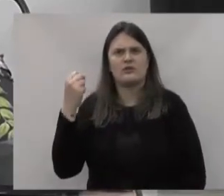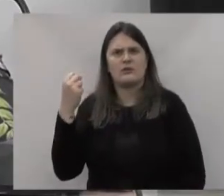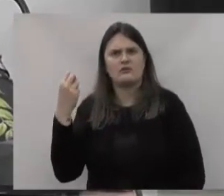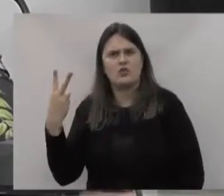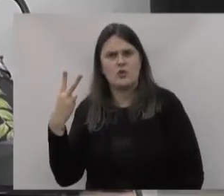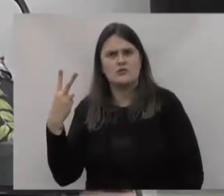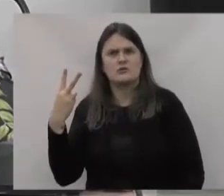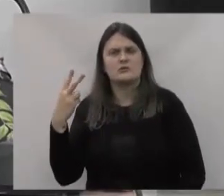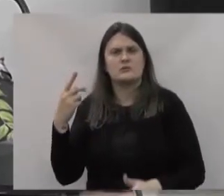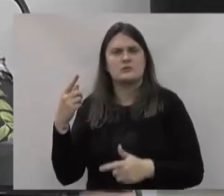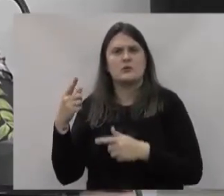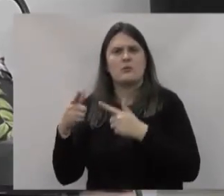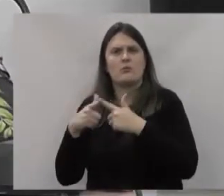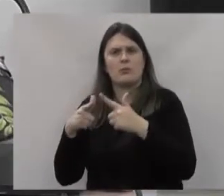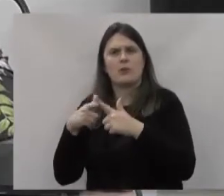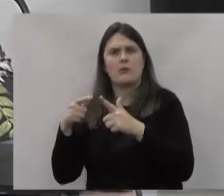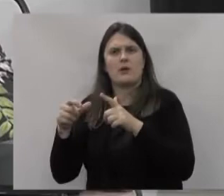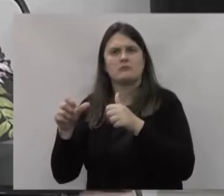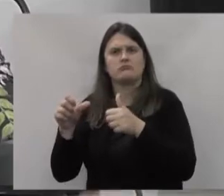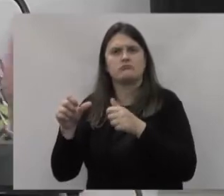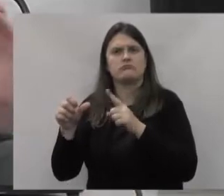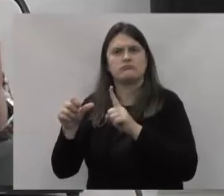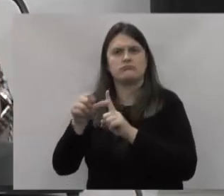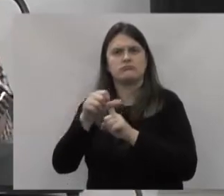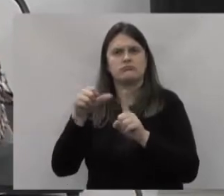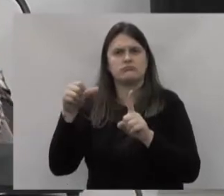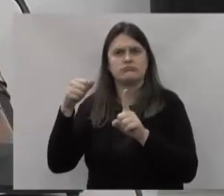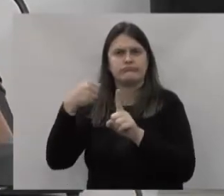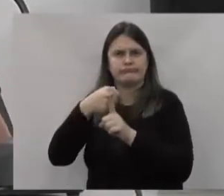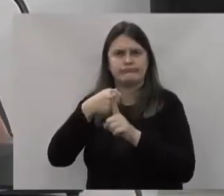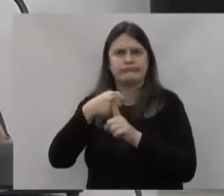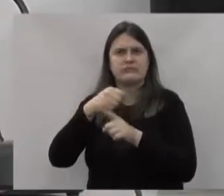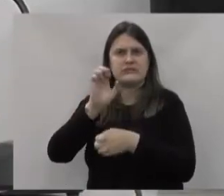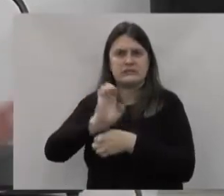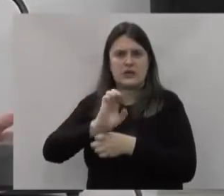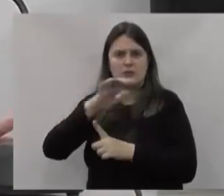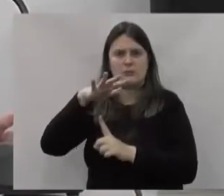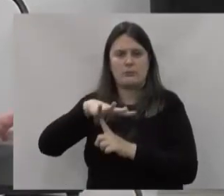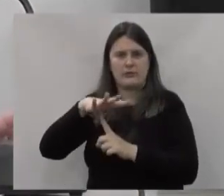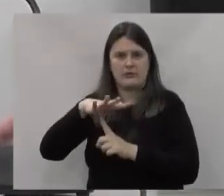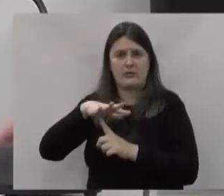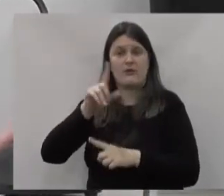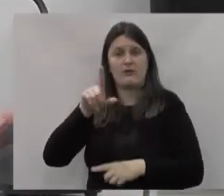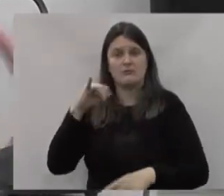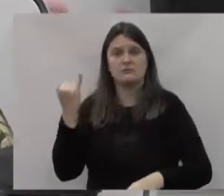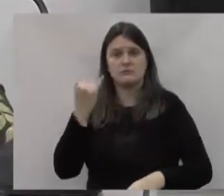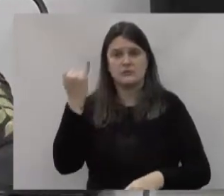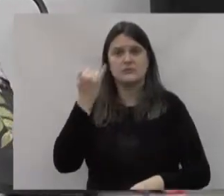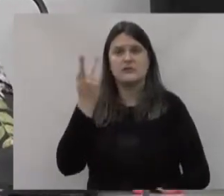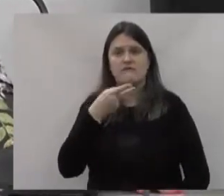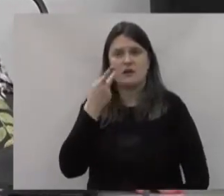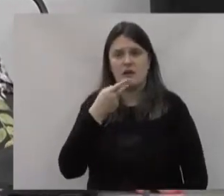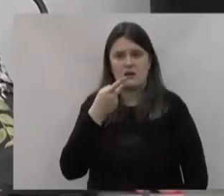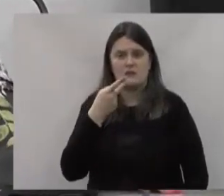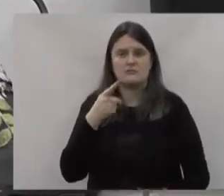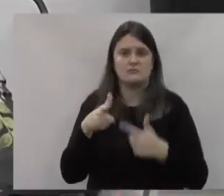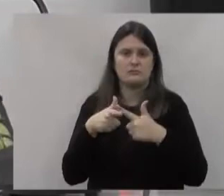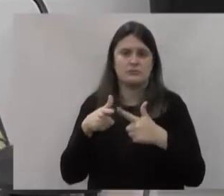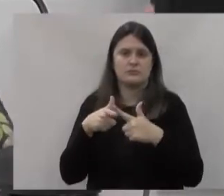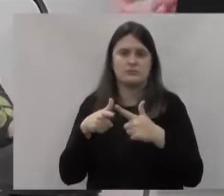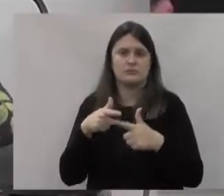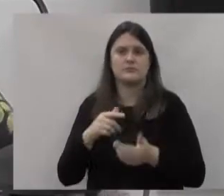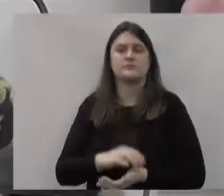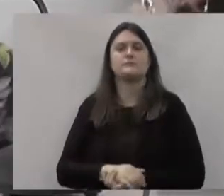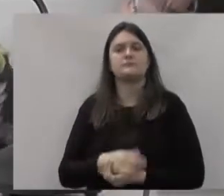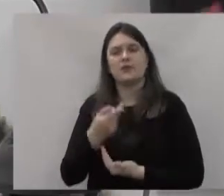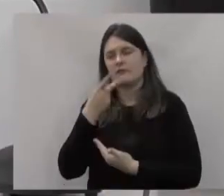82 casos de feminicídio no nosso Paraná. Então, é muito importante falar sobre essas